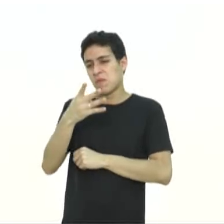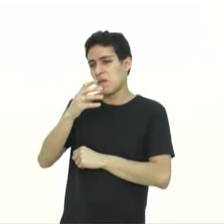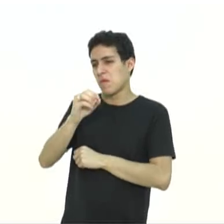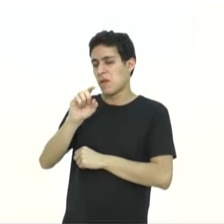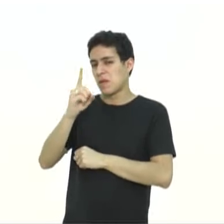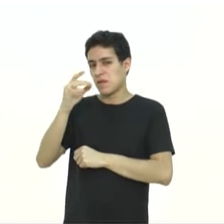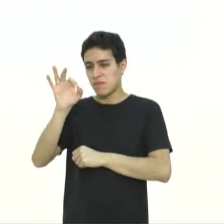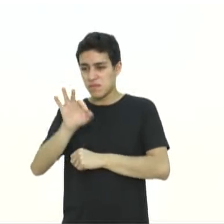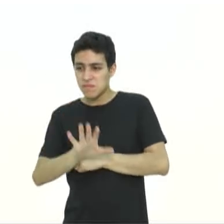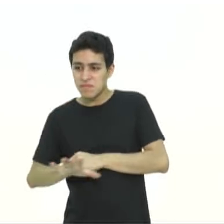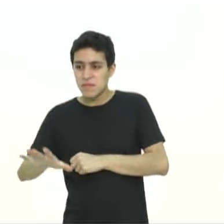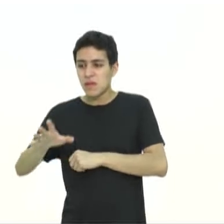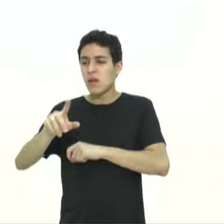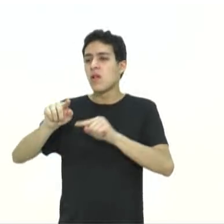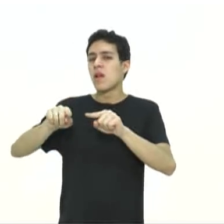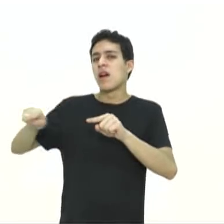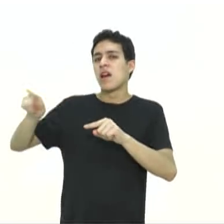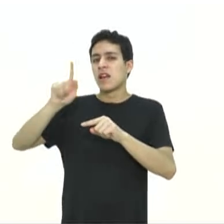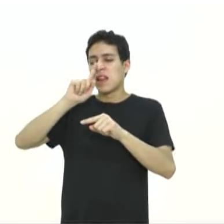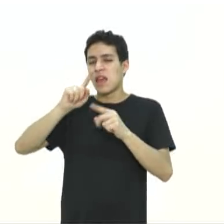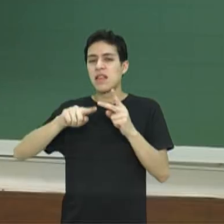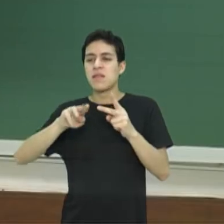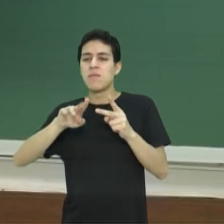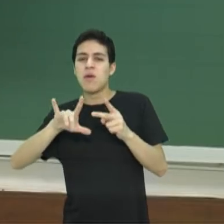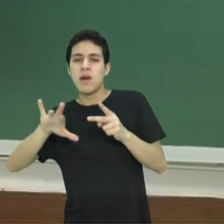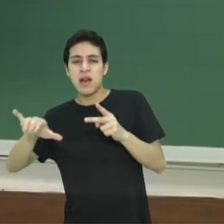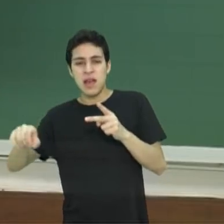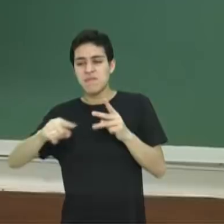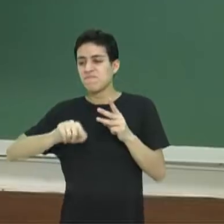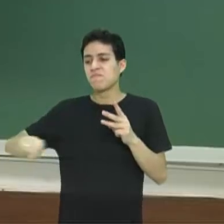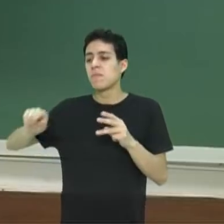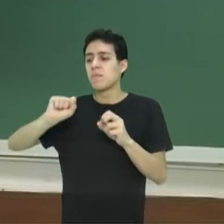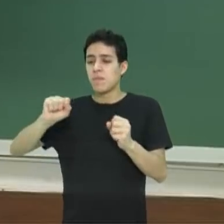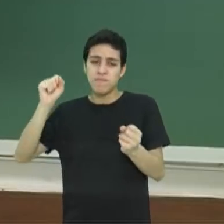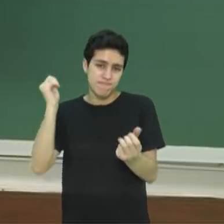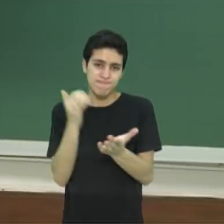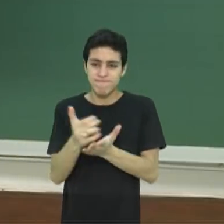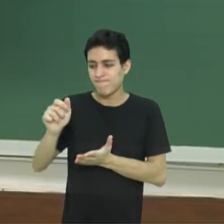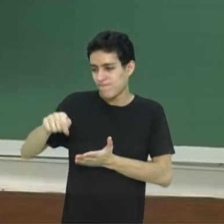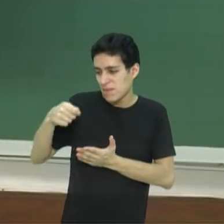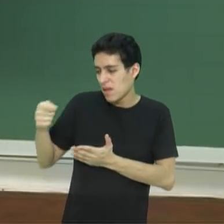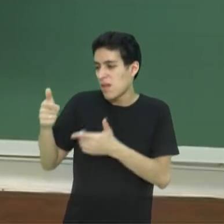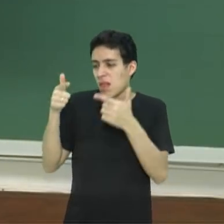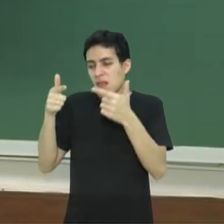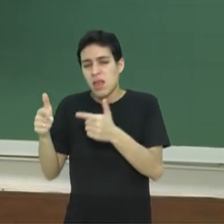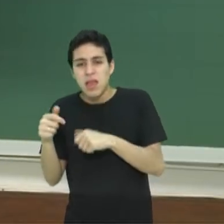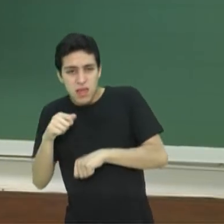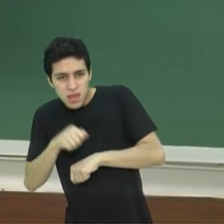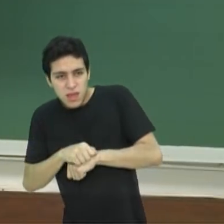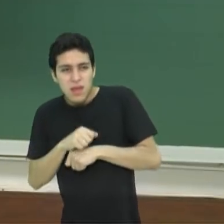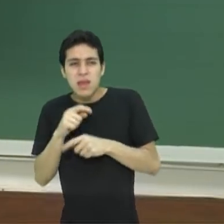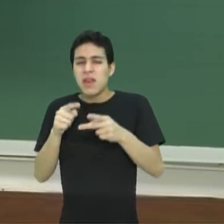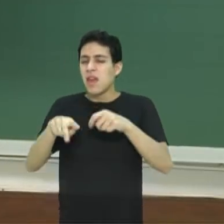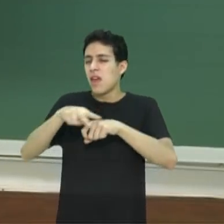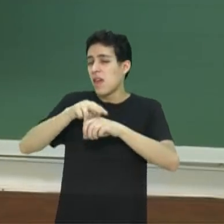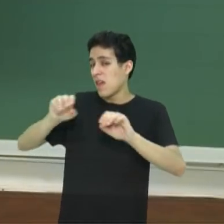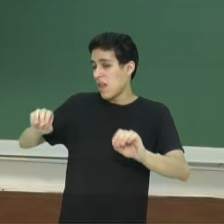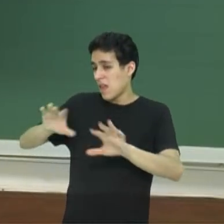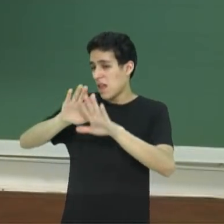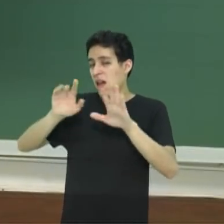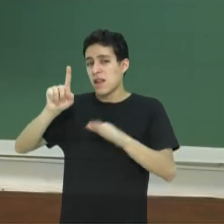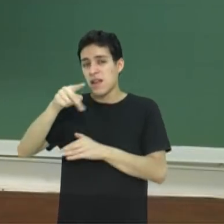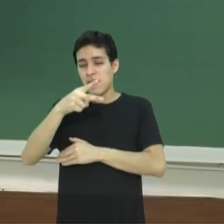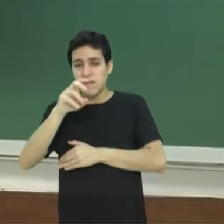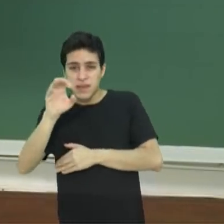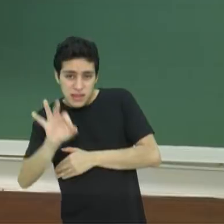Romênia, Bulgária, da Grécia, corre o risco de entrar para a estatística da pobreza. O verde um pouquinho mais claro, entre